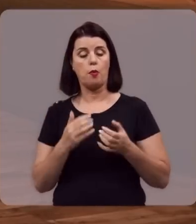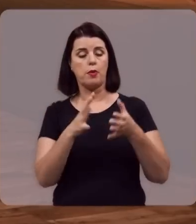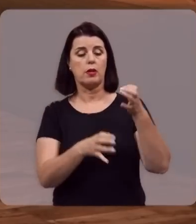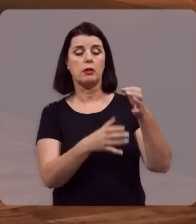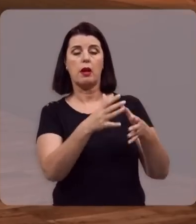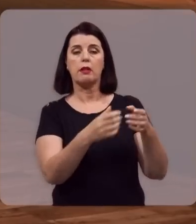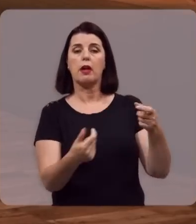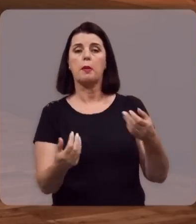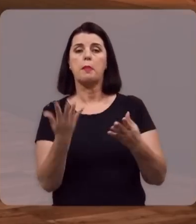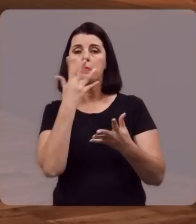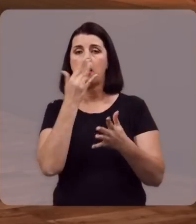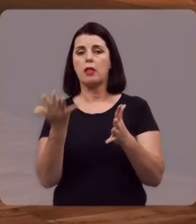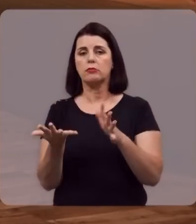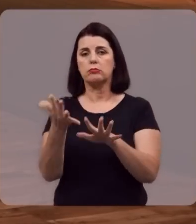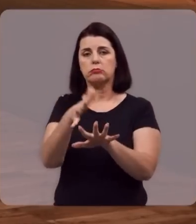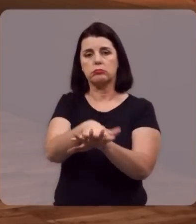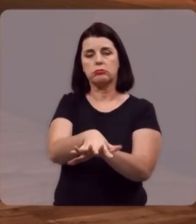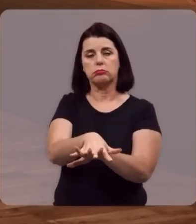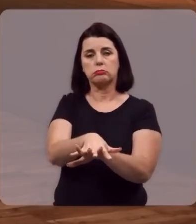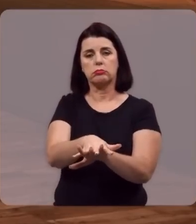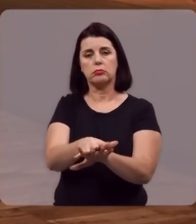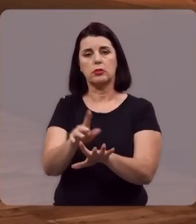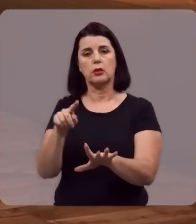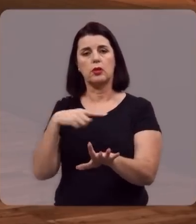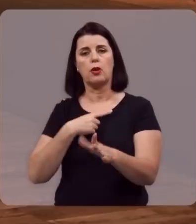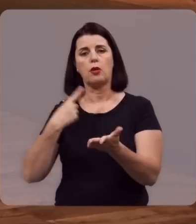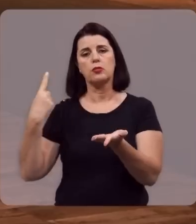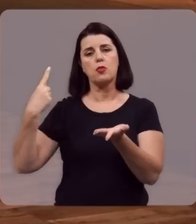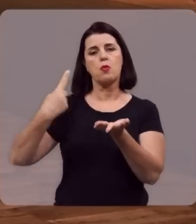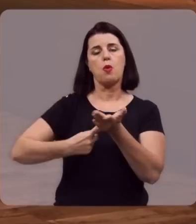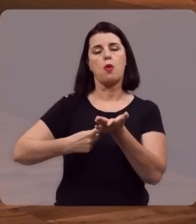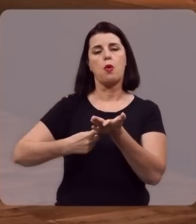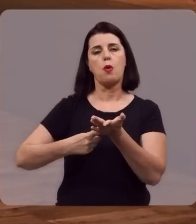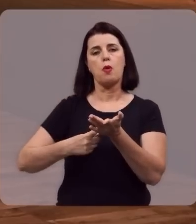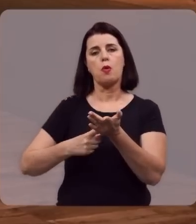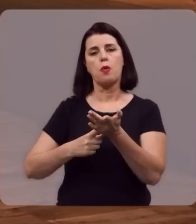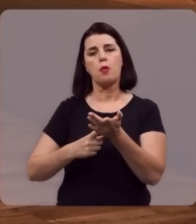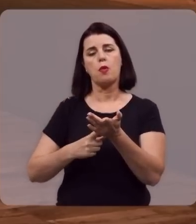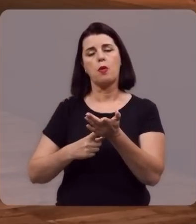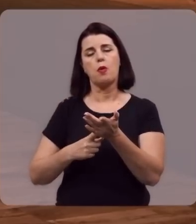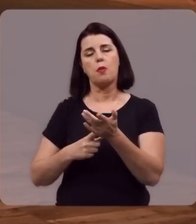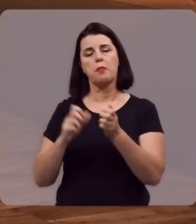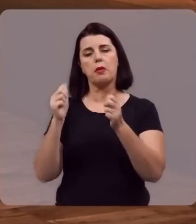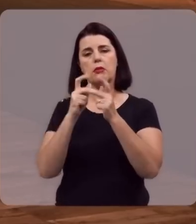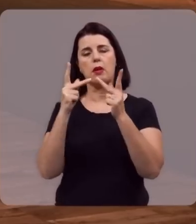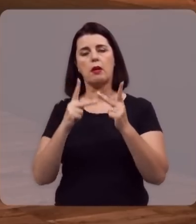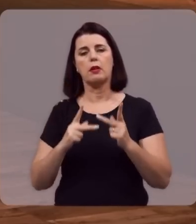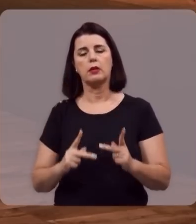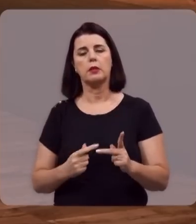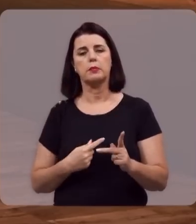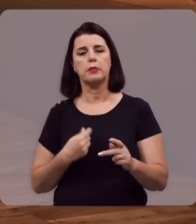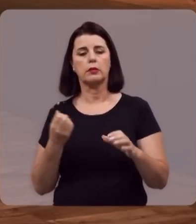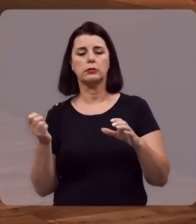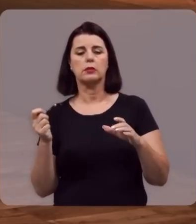das guerras. Nós selamos um acordo de paz, investindo em armamentos de destruição.